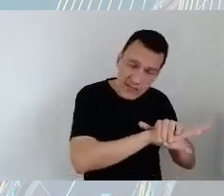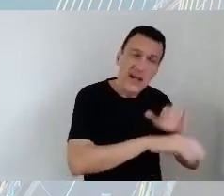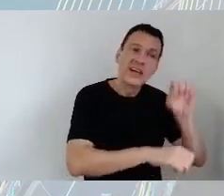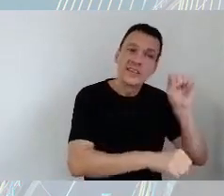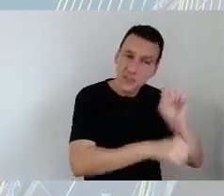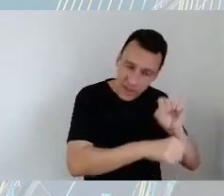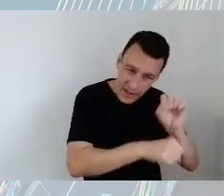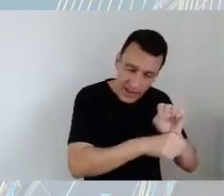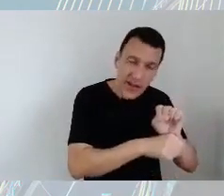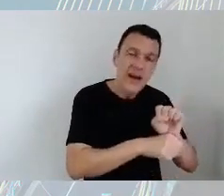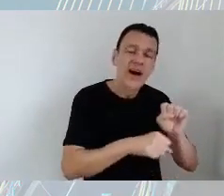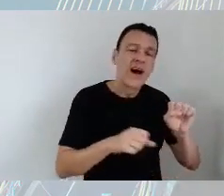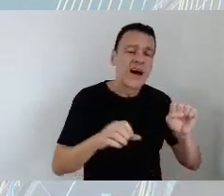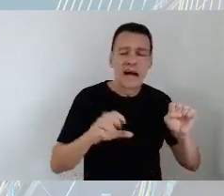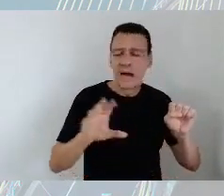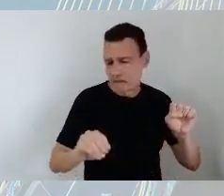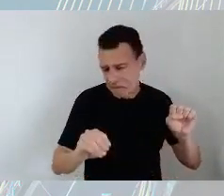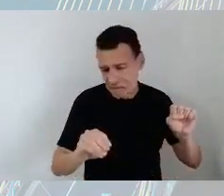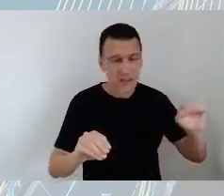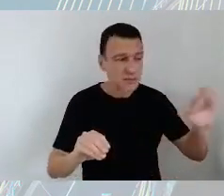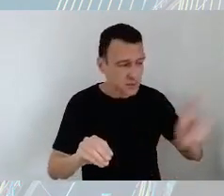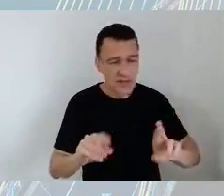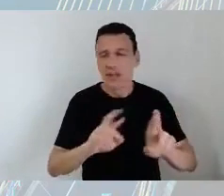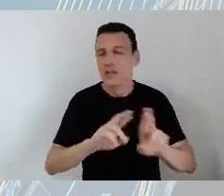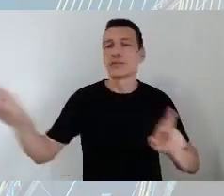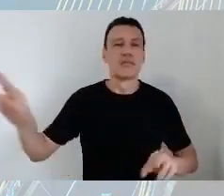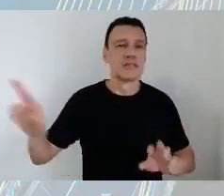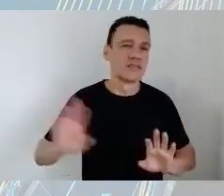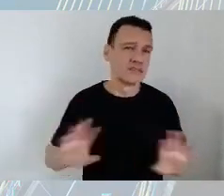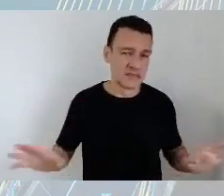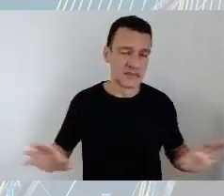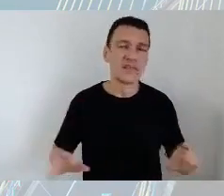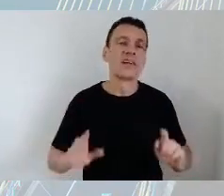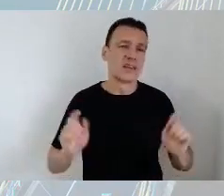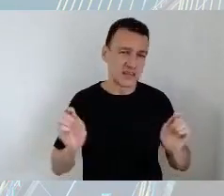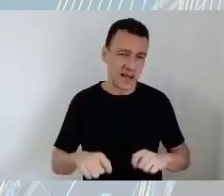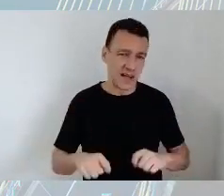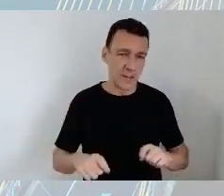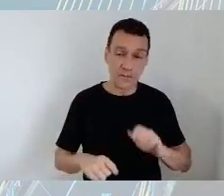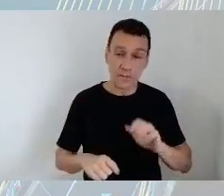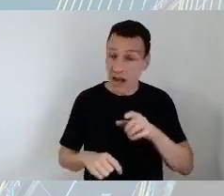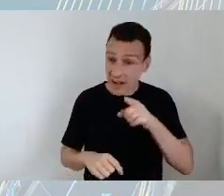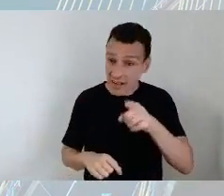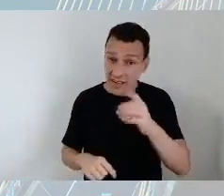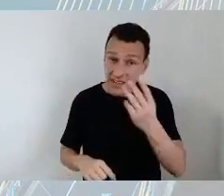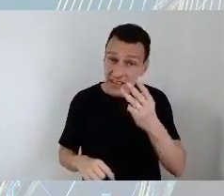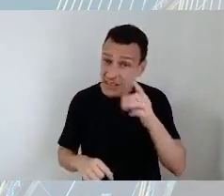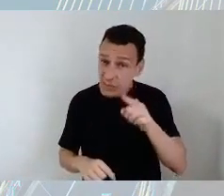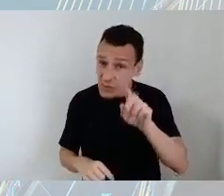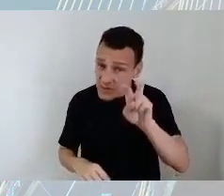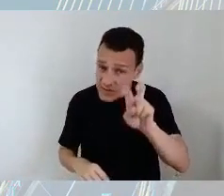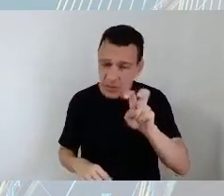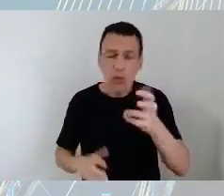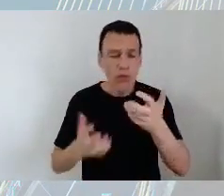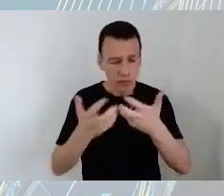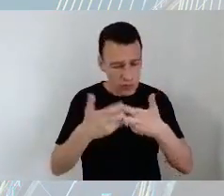não me preocupe com isso, mas funciona muito bem no 3.5, é mais rápido, mas no 4.0 você tem que mexer. Tá?